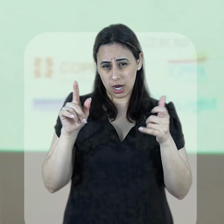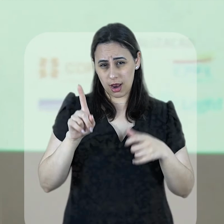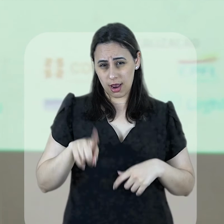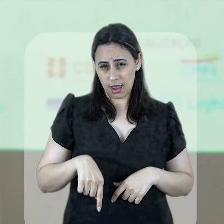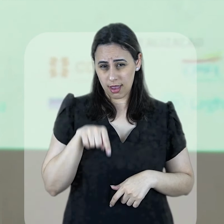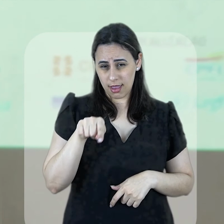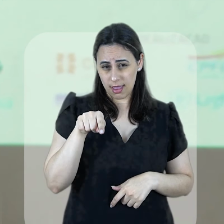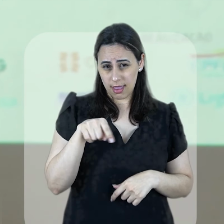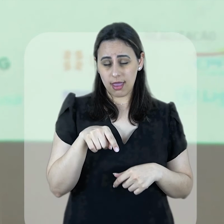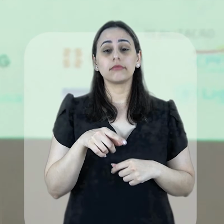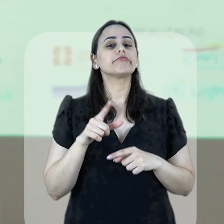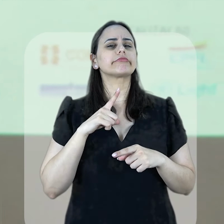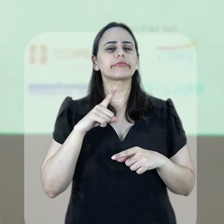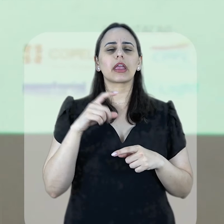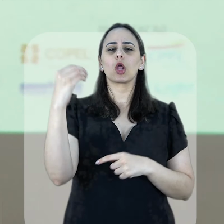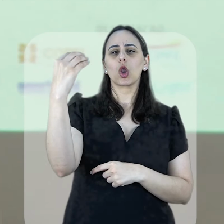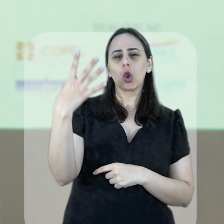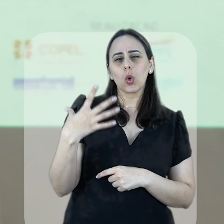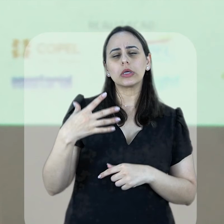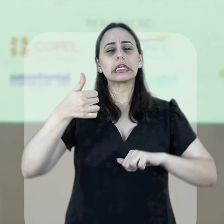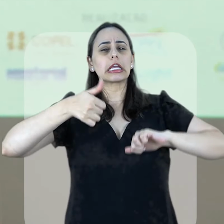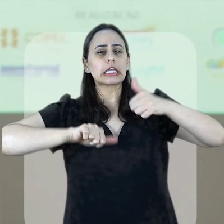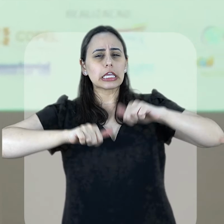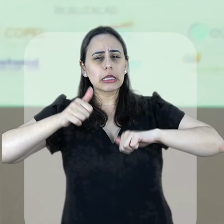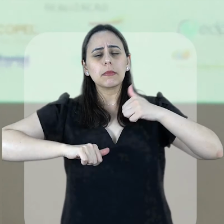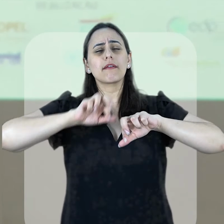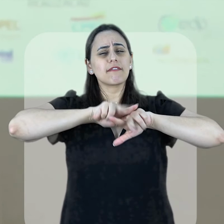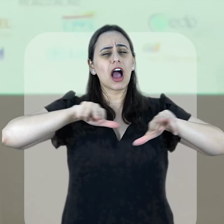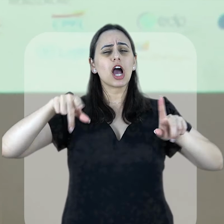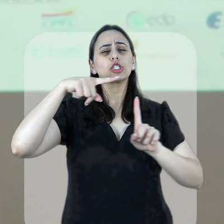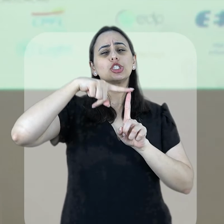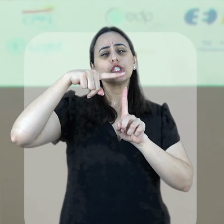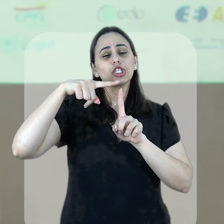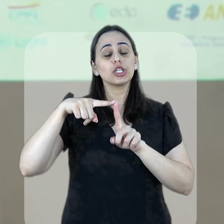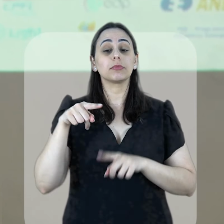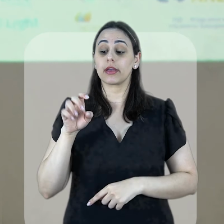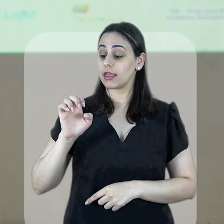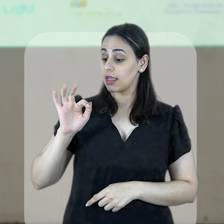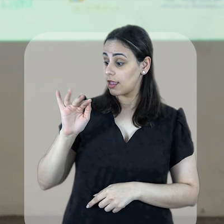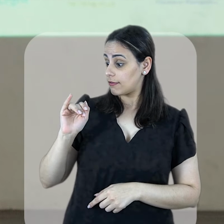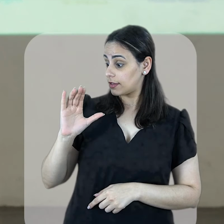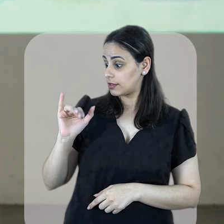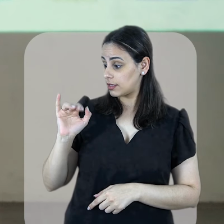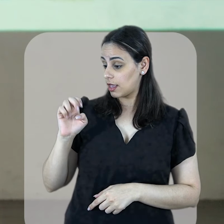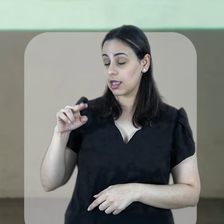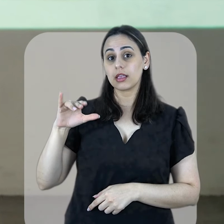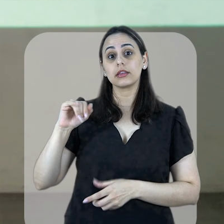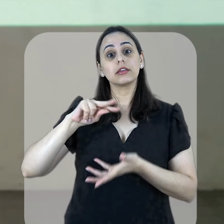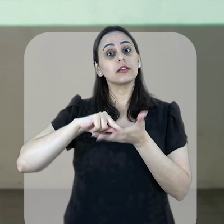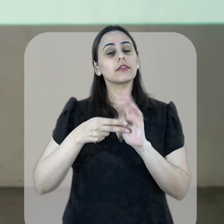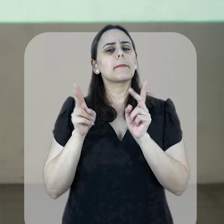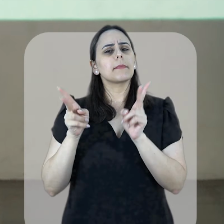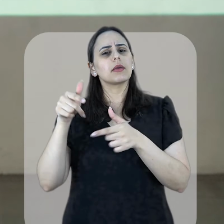tem energia térmica, a gente tem energia luminosa. Então a gente tem vários tipos de energia. E eficiência energética é produzir o mesmo